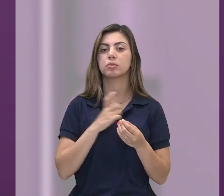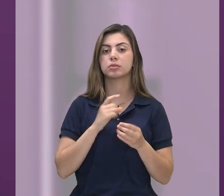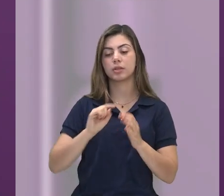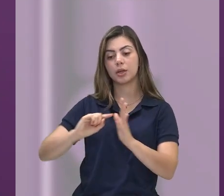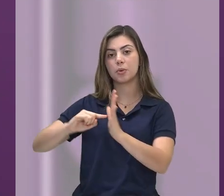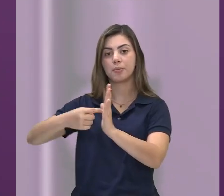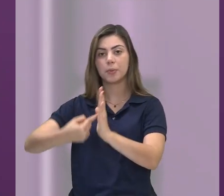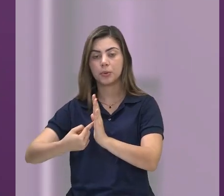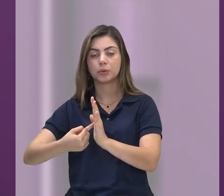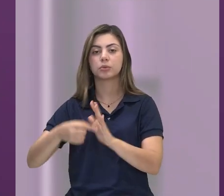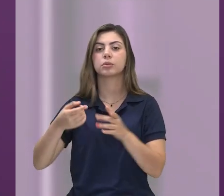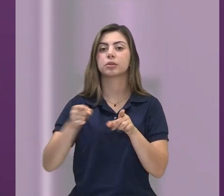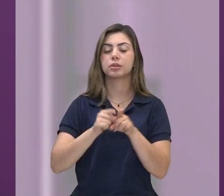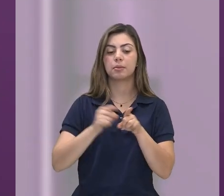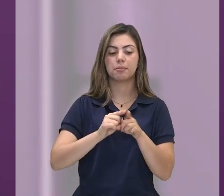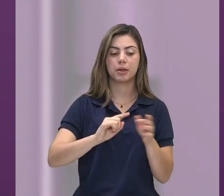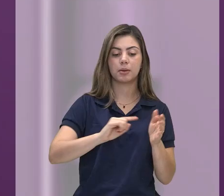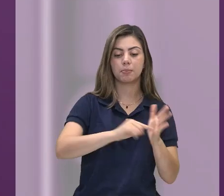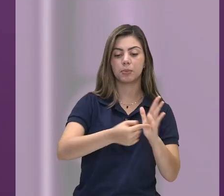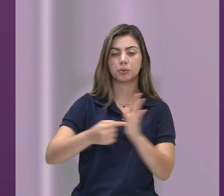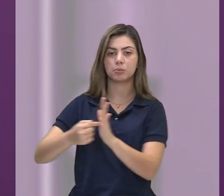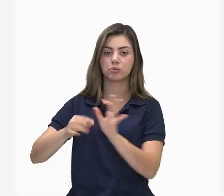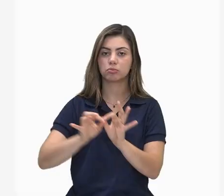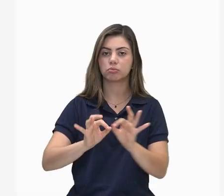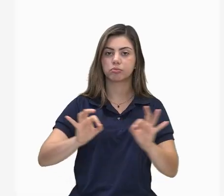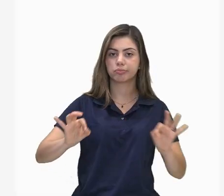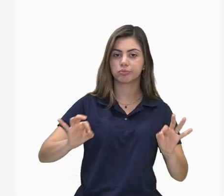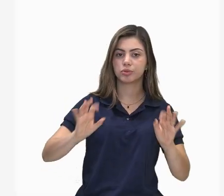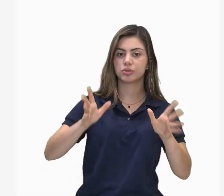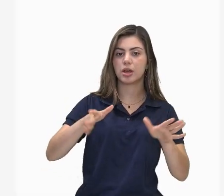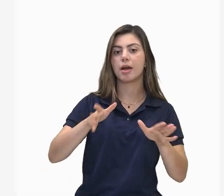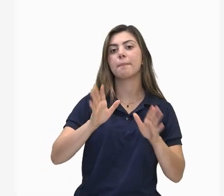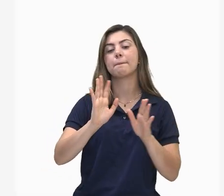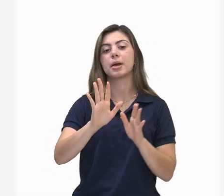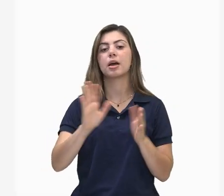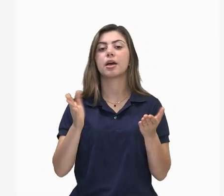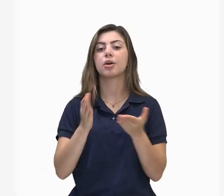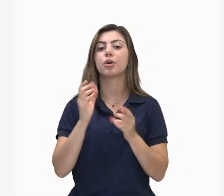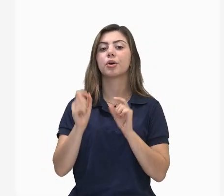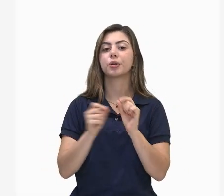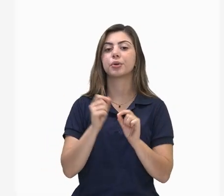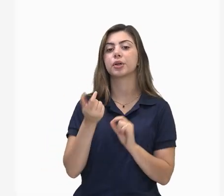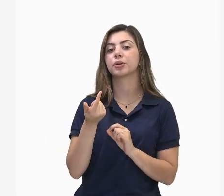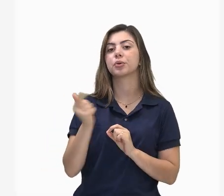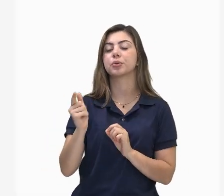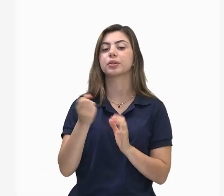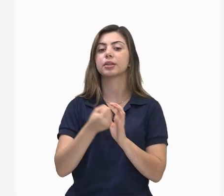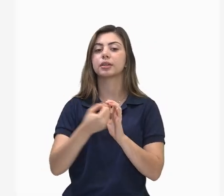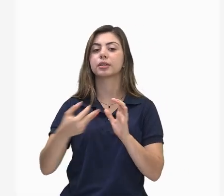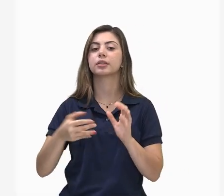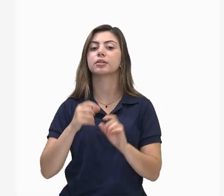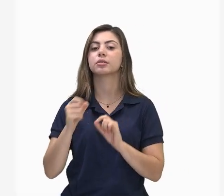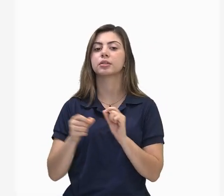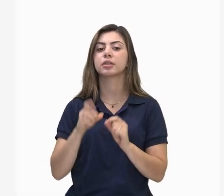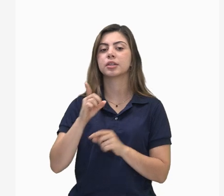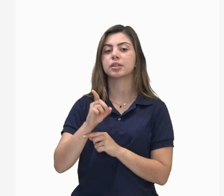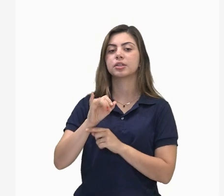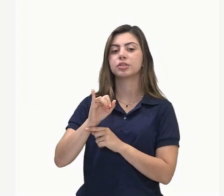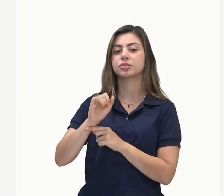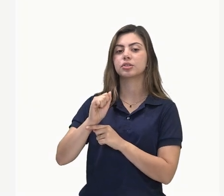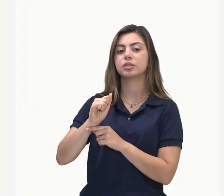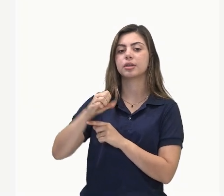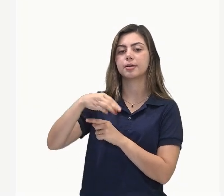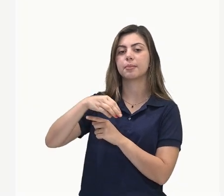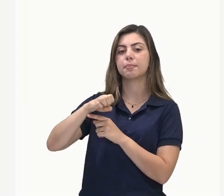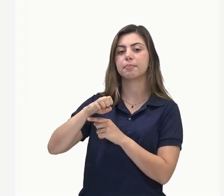nosso próximo elemento da circunferência. Me acompanhem aí. Nosso próximo elemento da circunferência é o diâmetro, né,